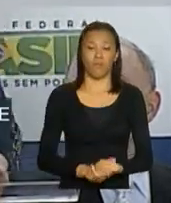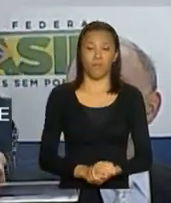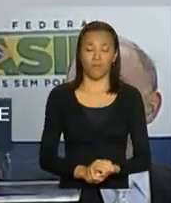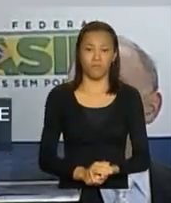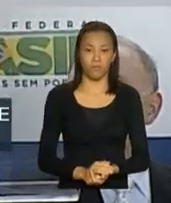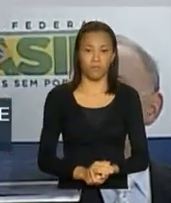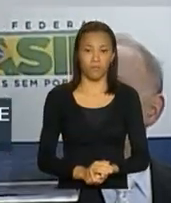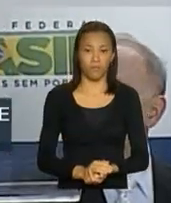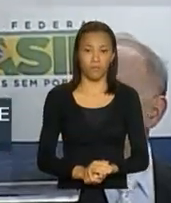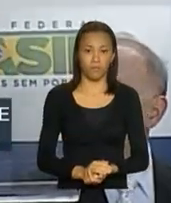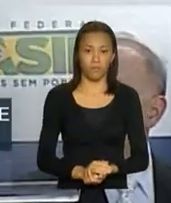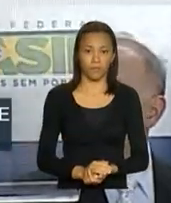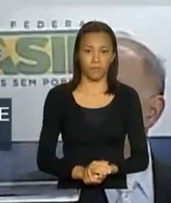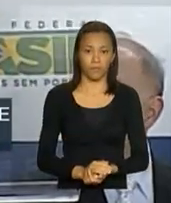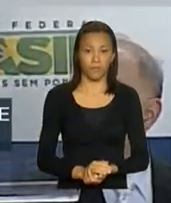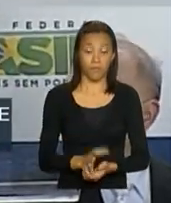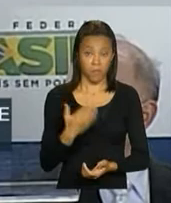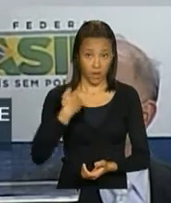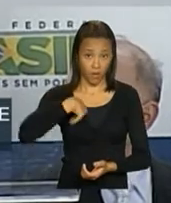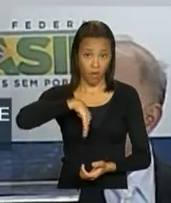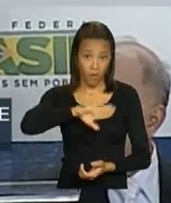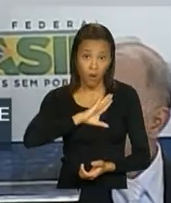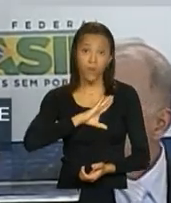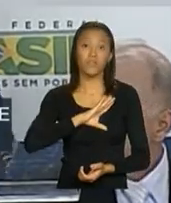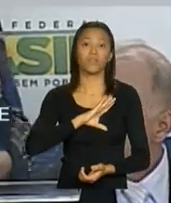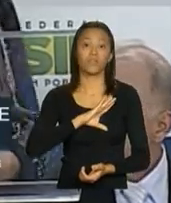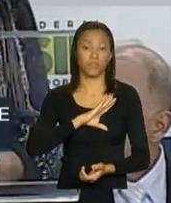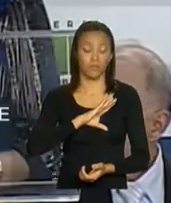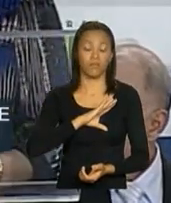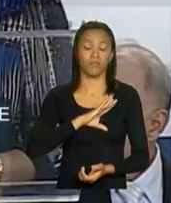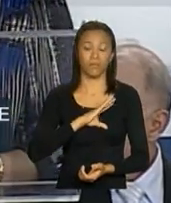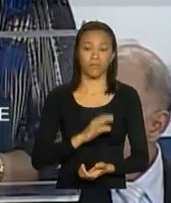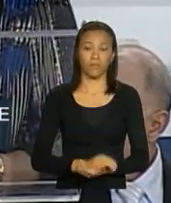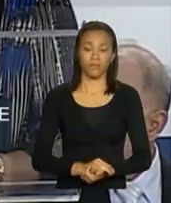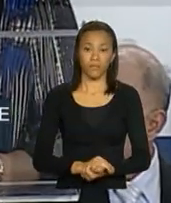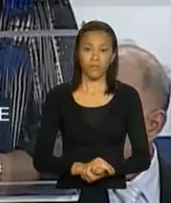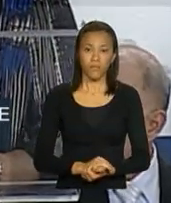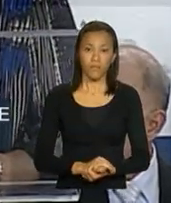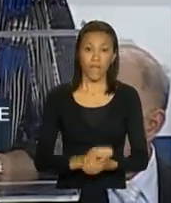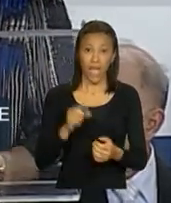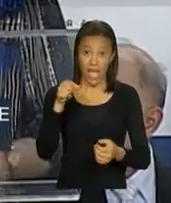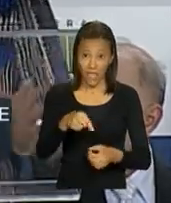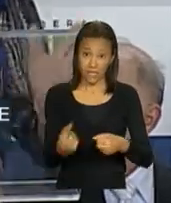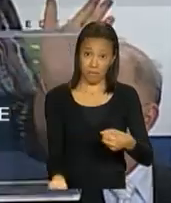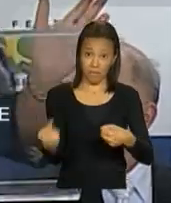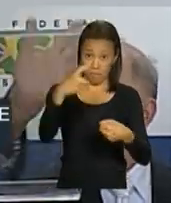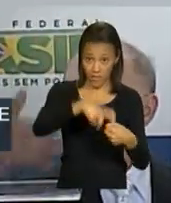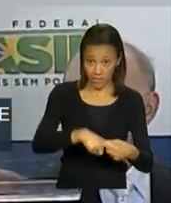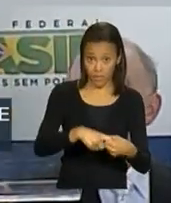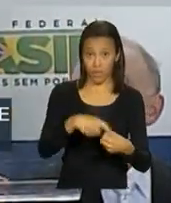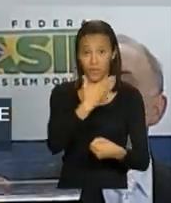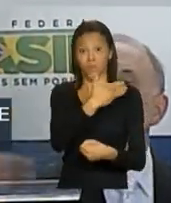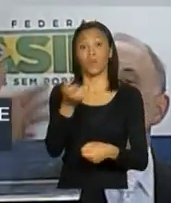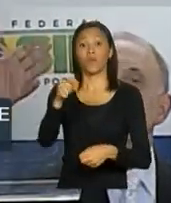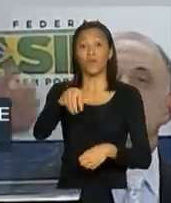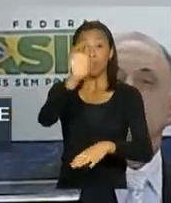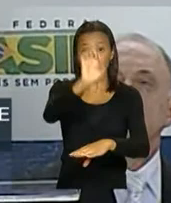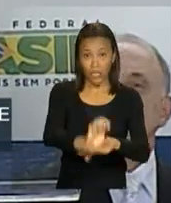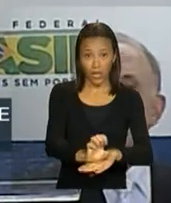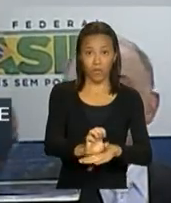Oi e para nós para nossa concepção essa parceria entre o estado